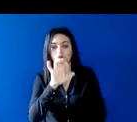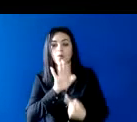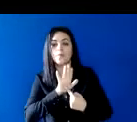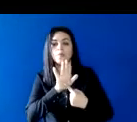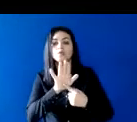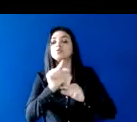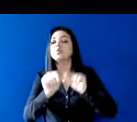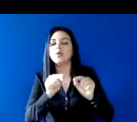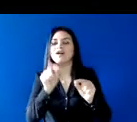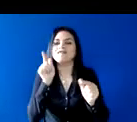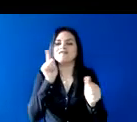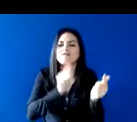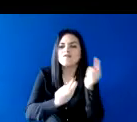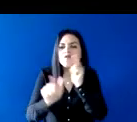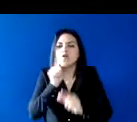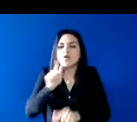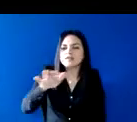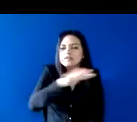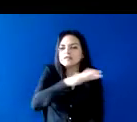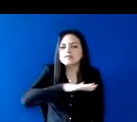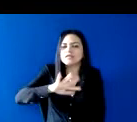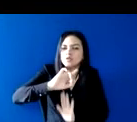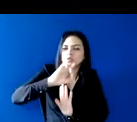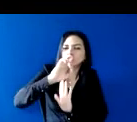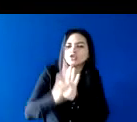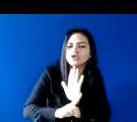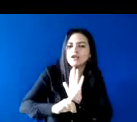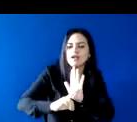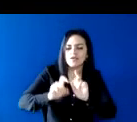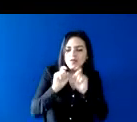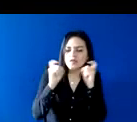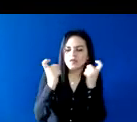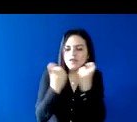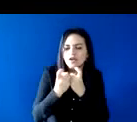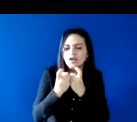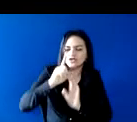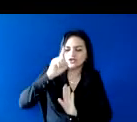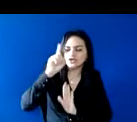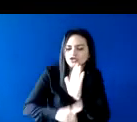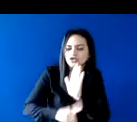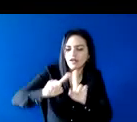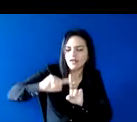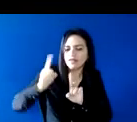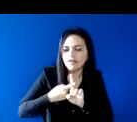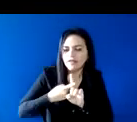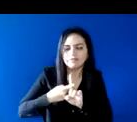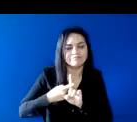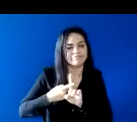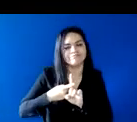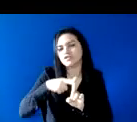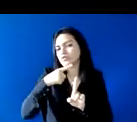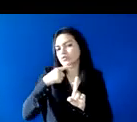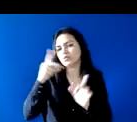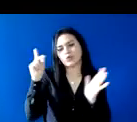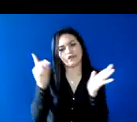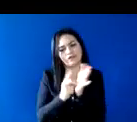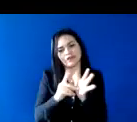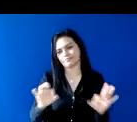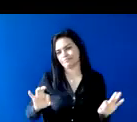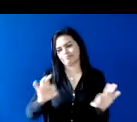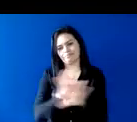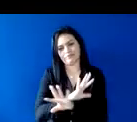que as conquistas no campo dos direitos sexuais e direitos reprodutivos não estão verdadeiramente consolidadas como